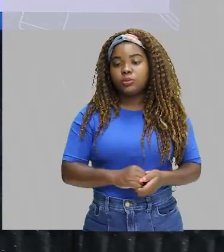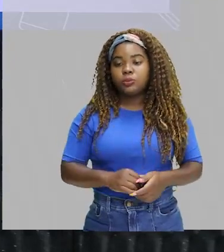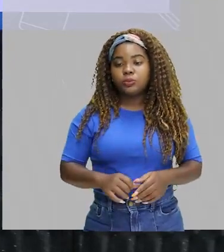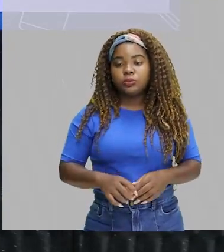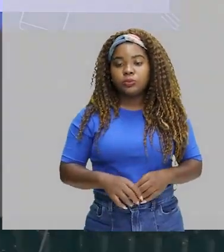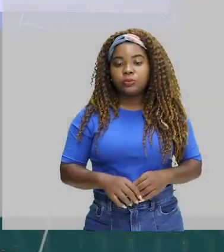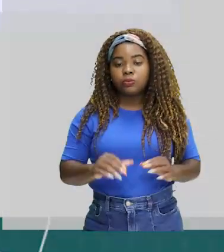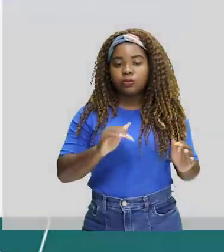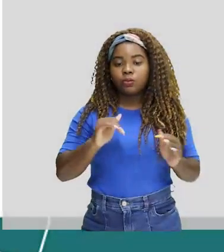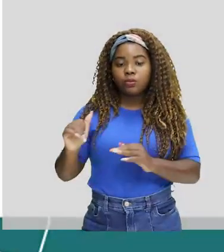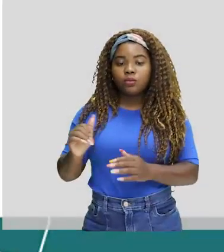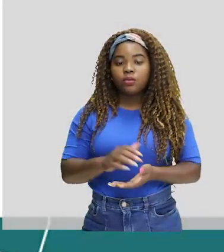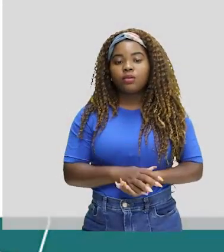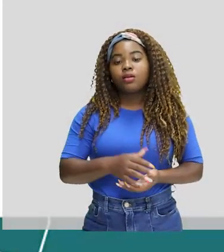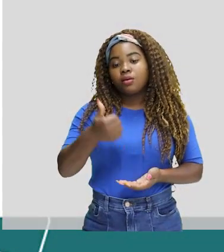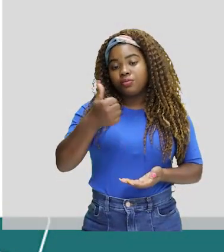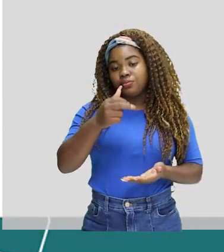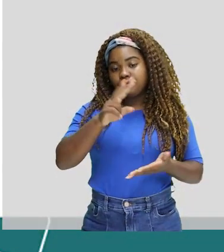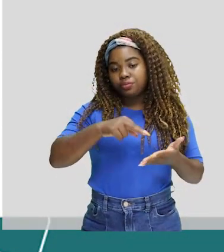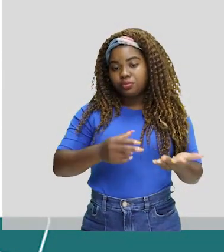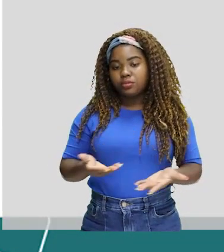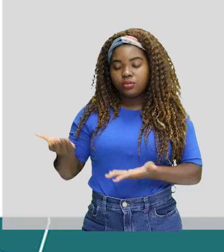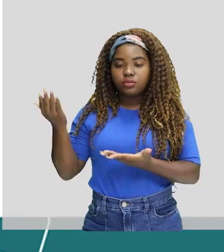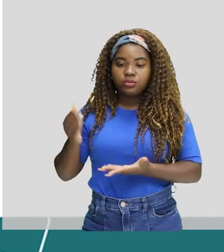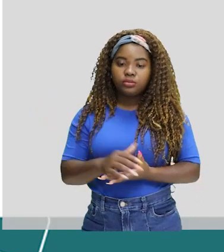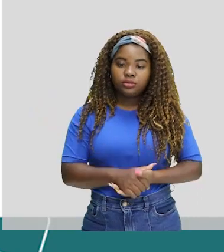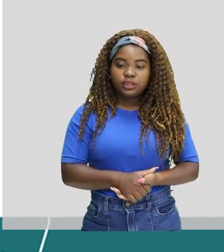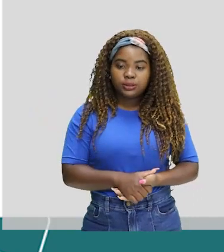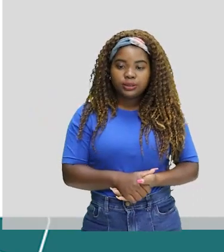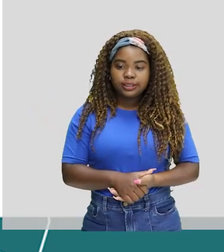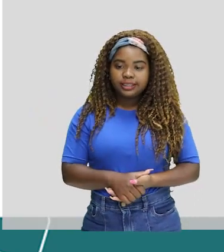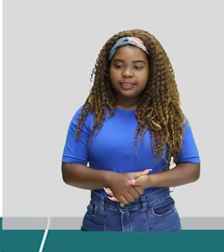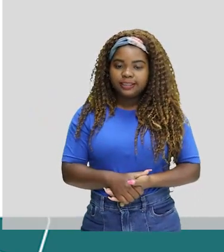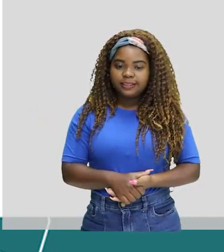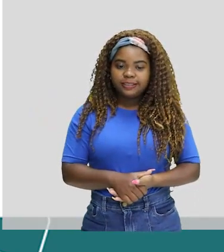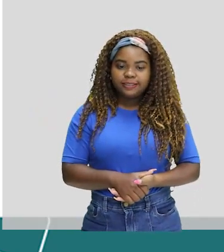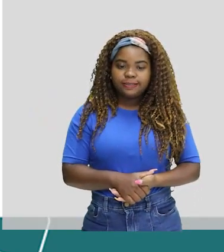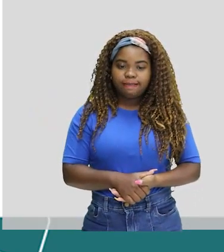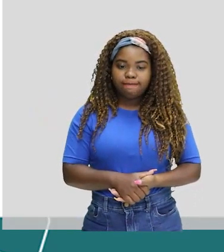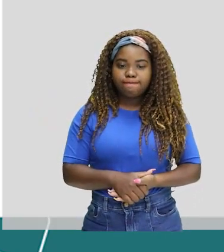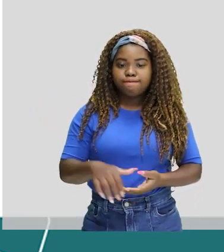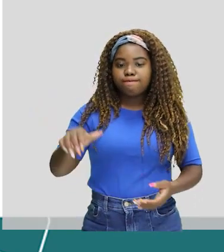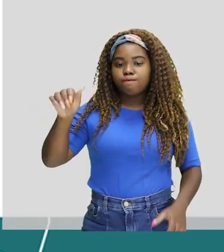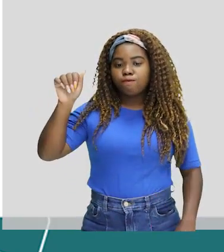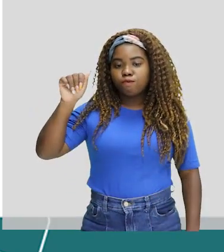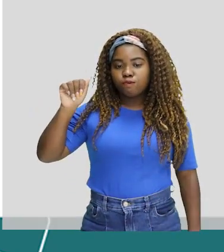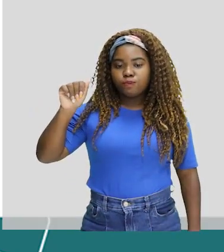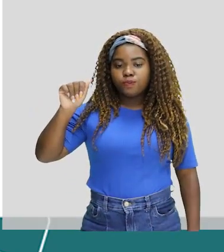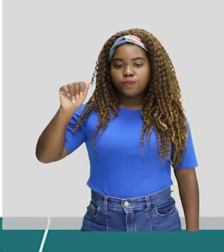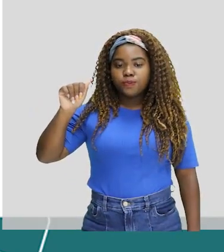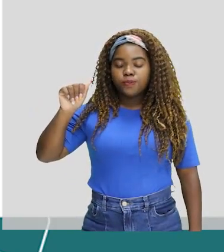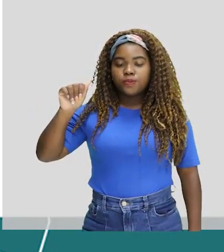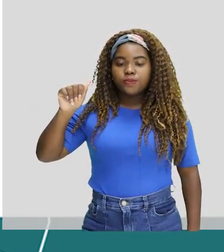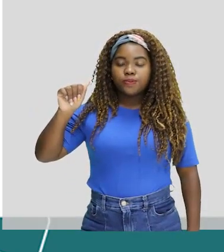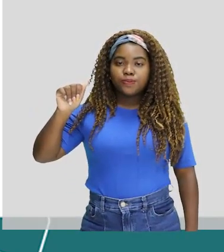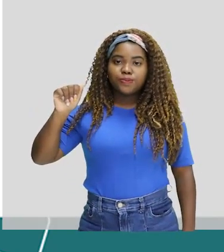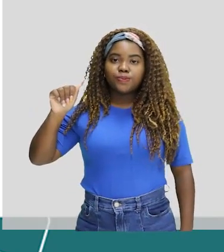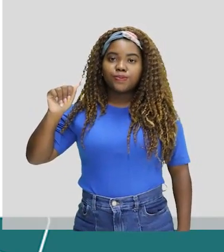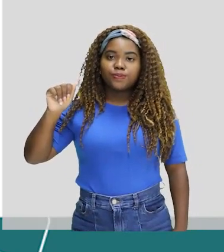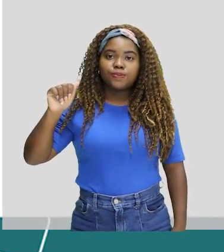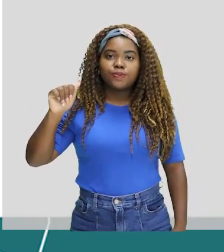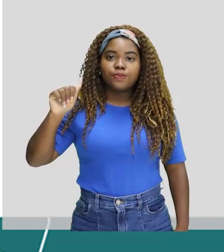teóricas. Sobre esta ética utilitarista, assinale a alternativa correta. O utilitarismo é uma